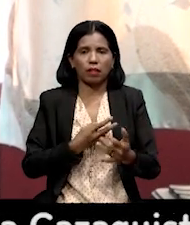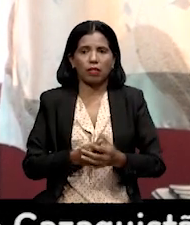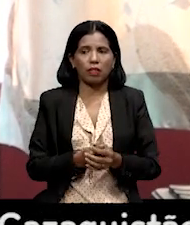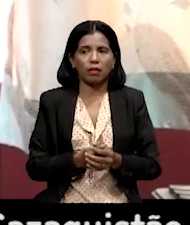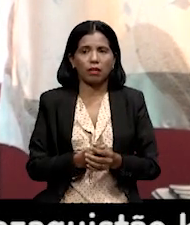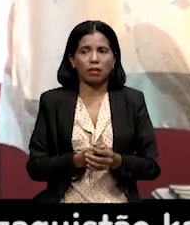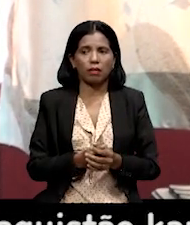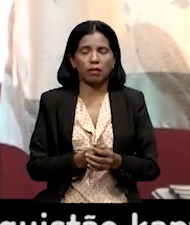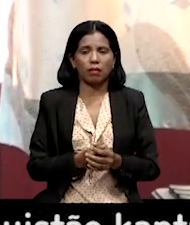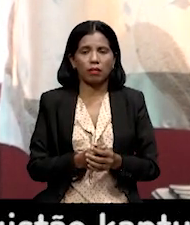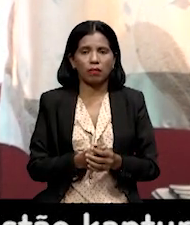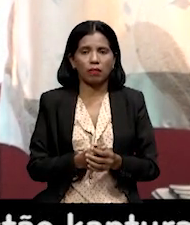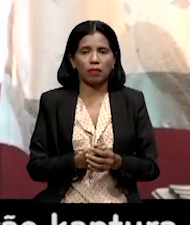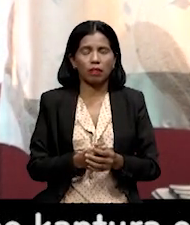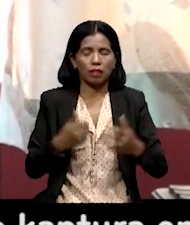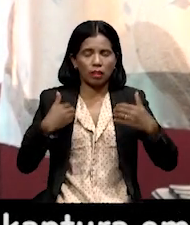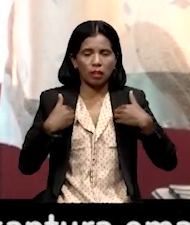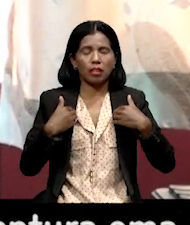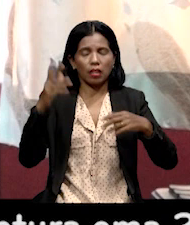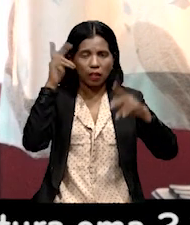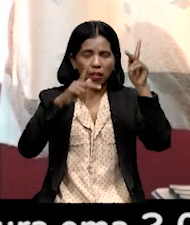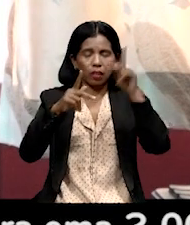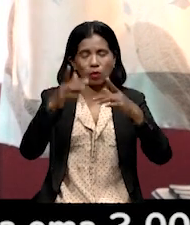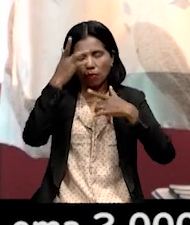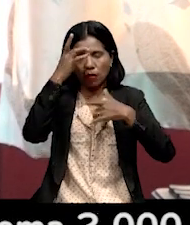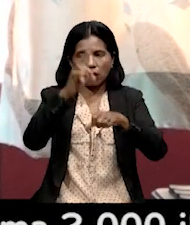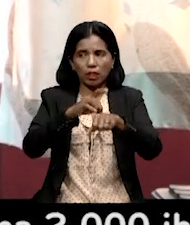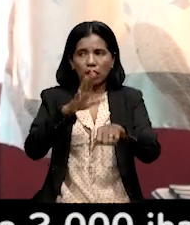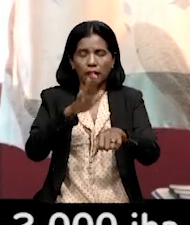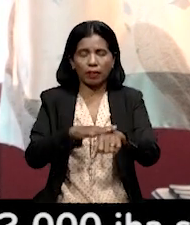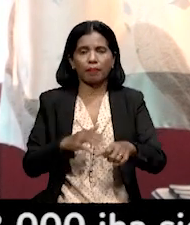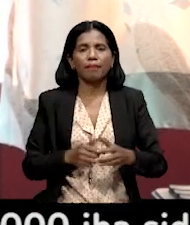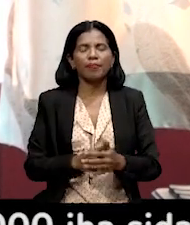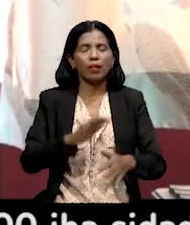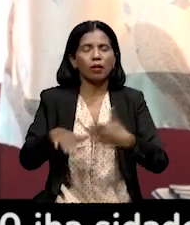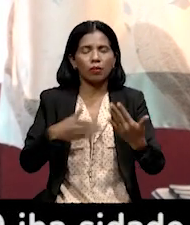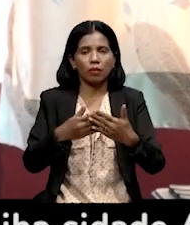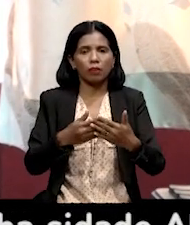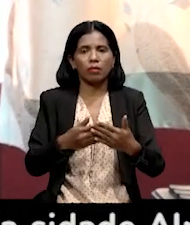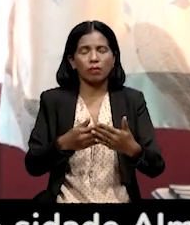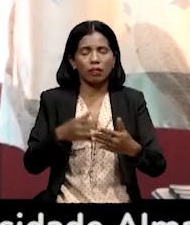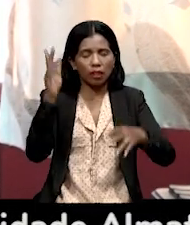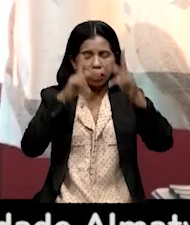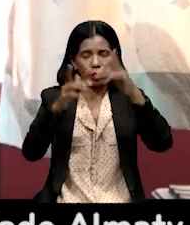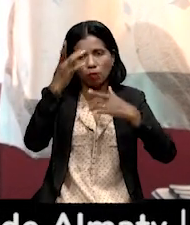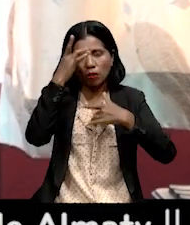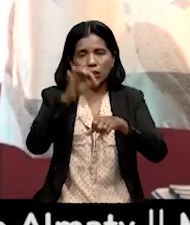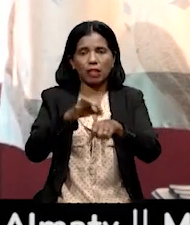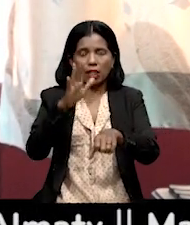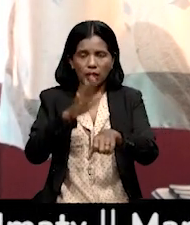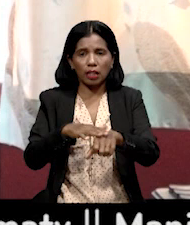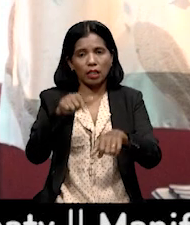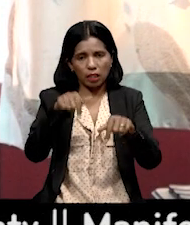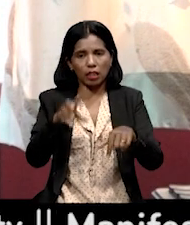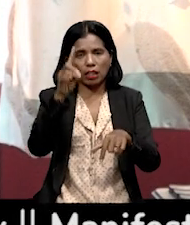ia caso ba dengue. Maiwe maioria caso sirne iho tu dili. I bot lima ke ita